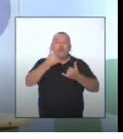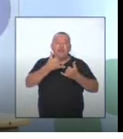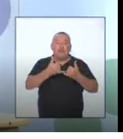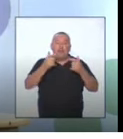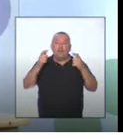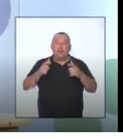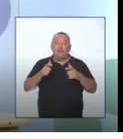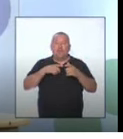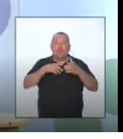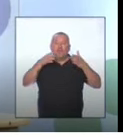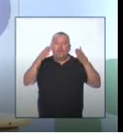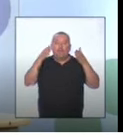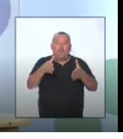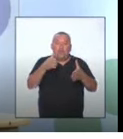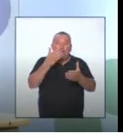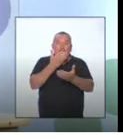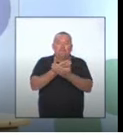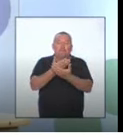realmente para a gente focar nos